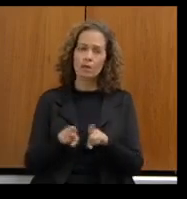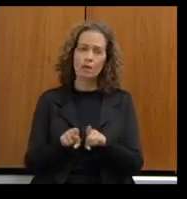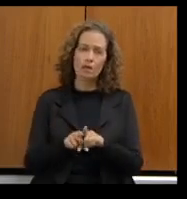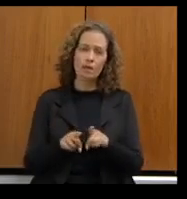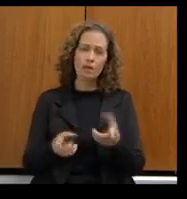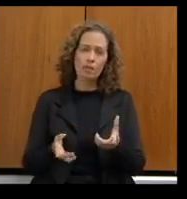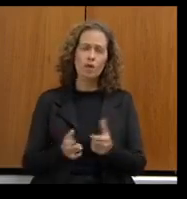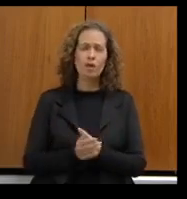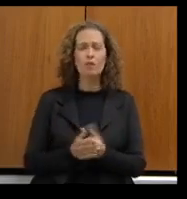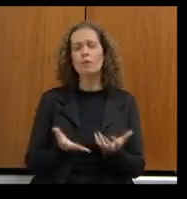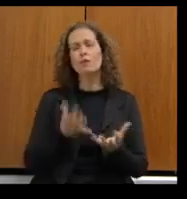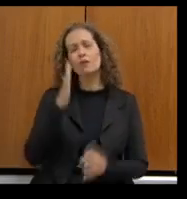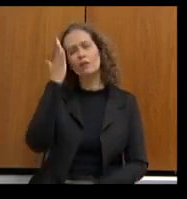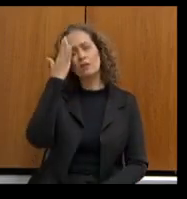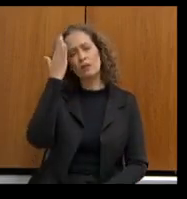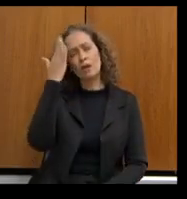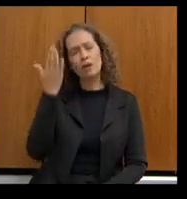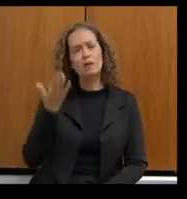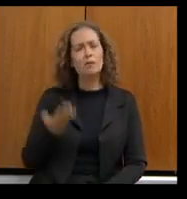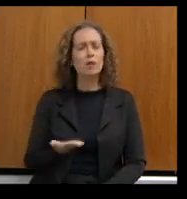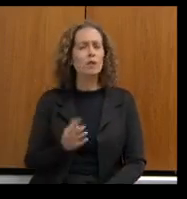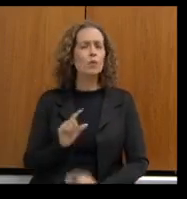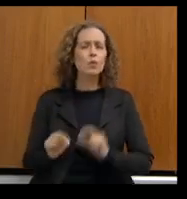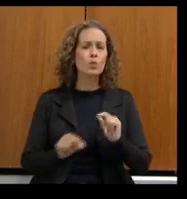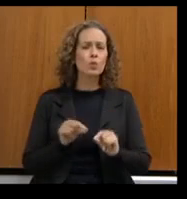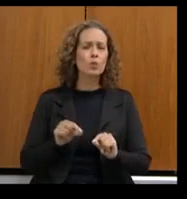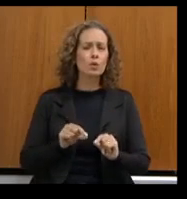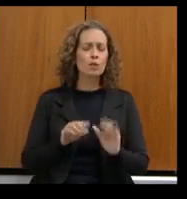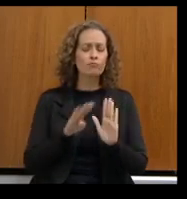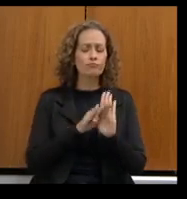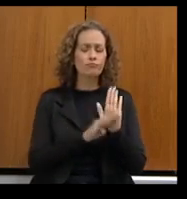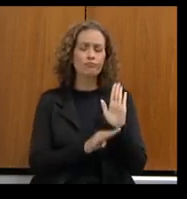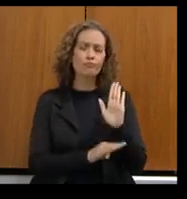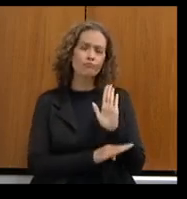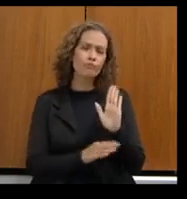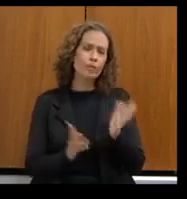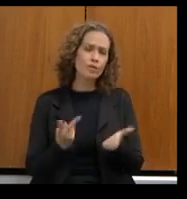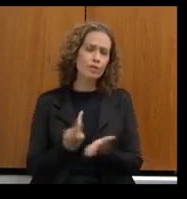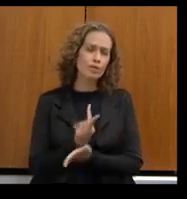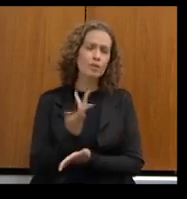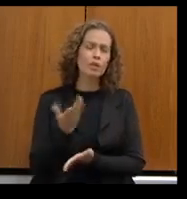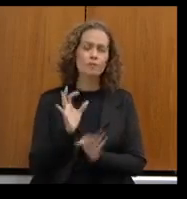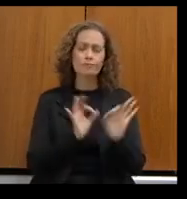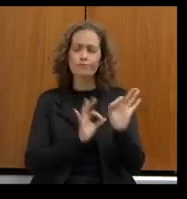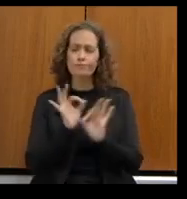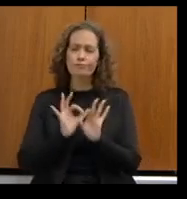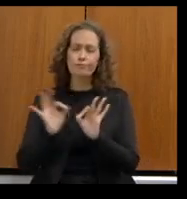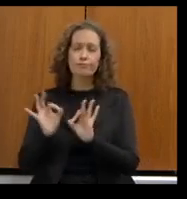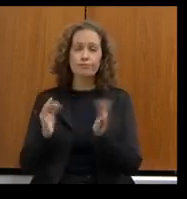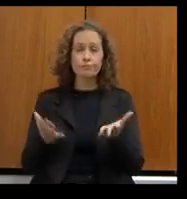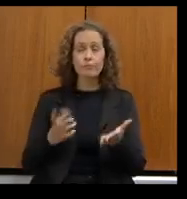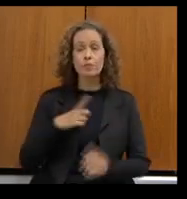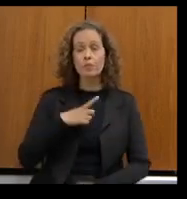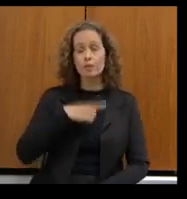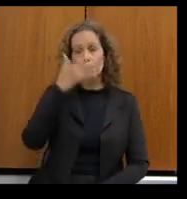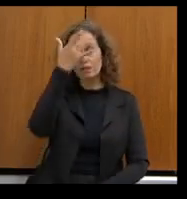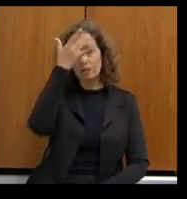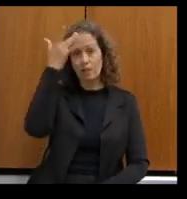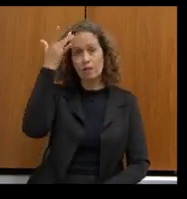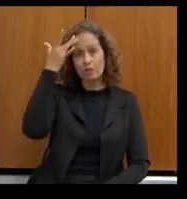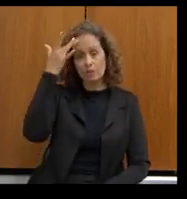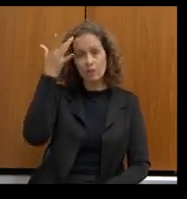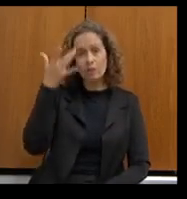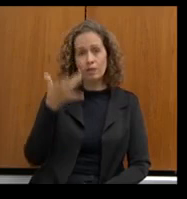secretário quais as medidas emergenciais serão tomadas para garantir a saúde mental de quem trabalha no